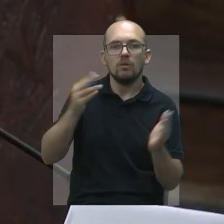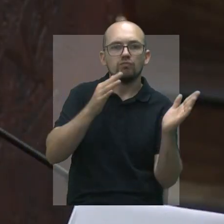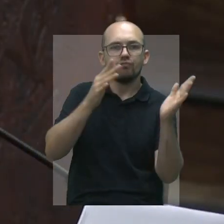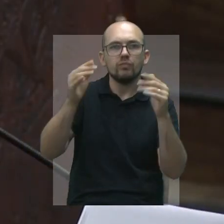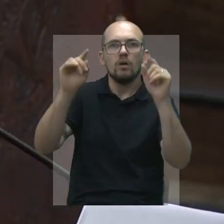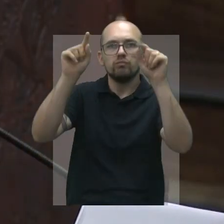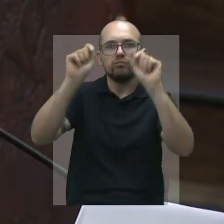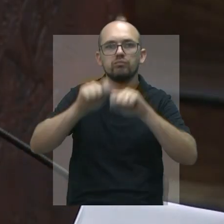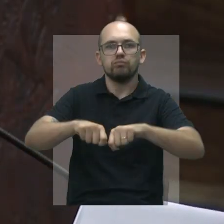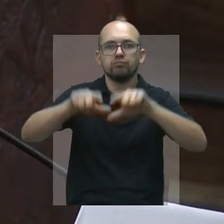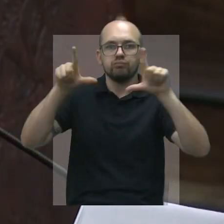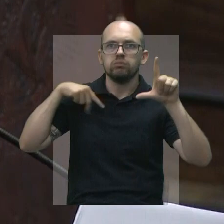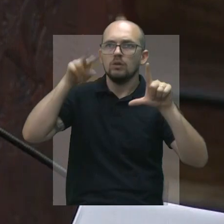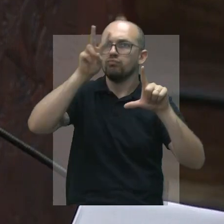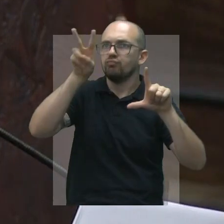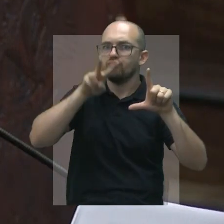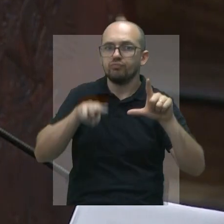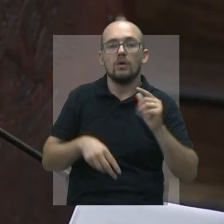acessar